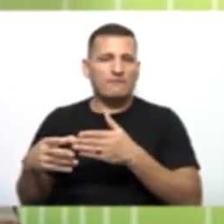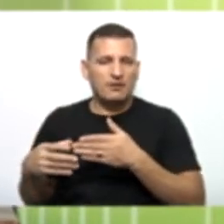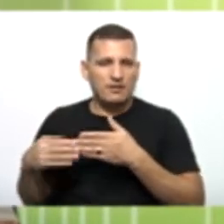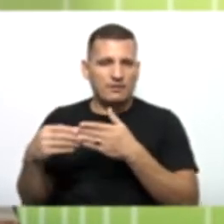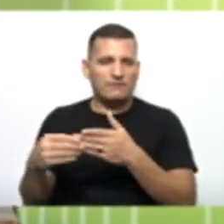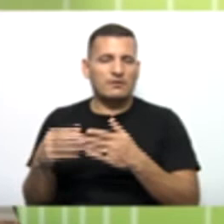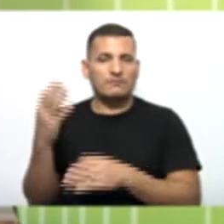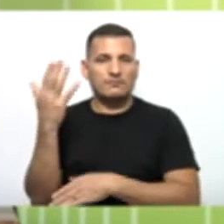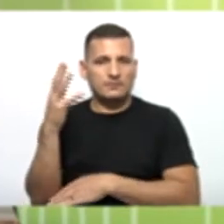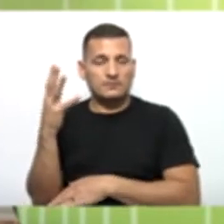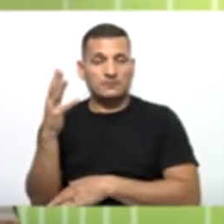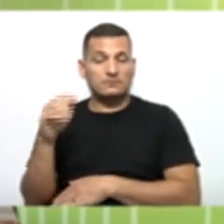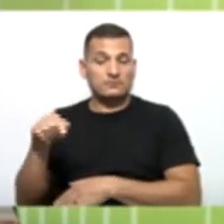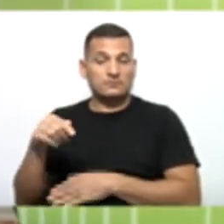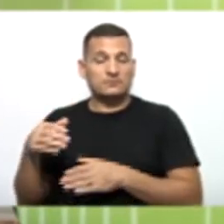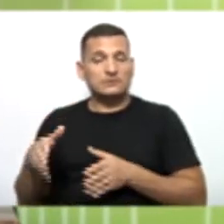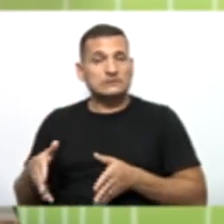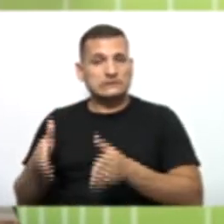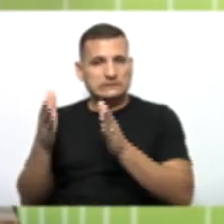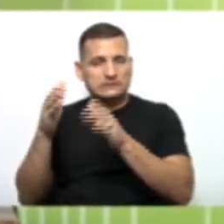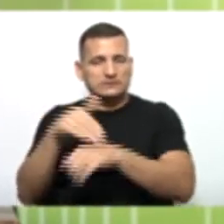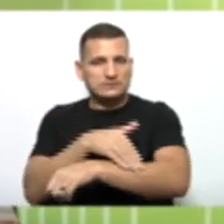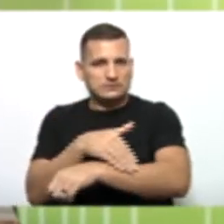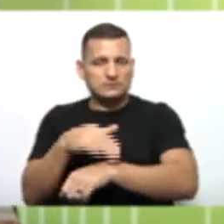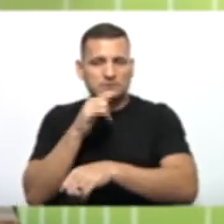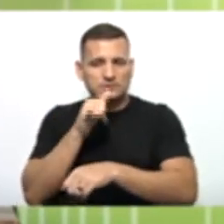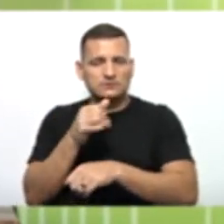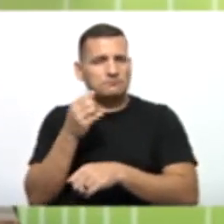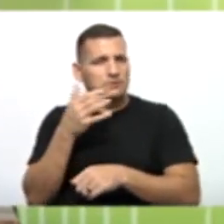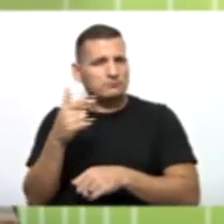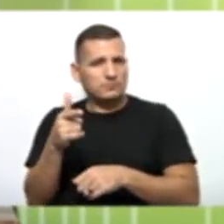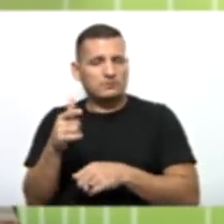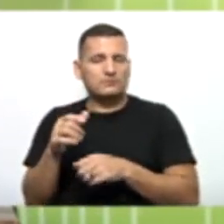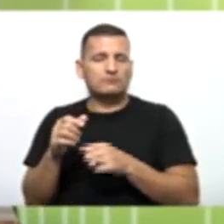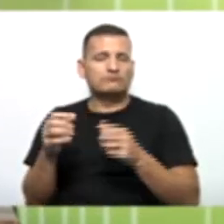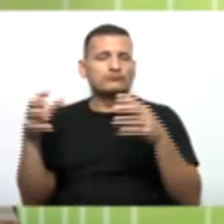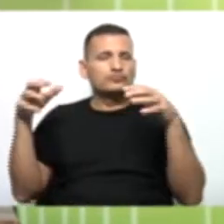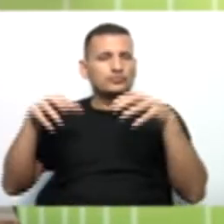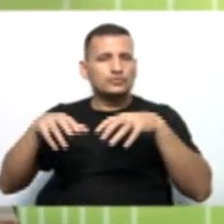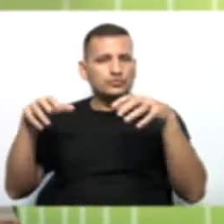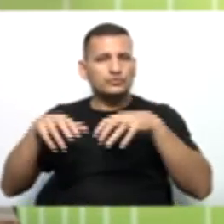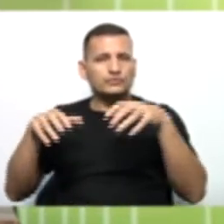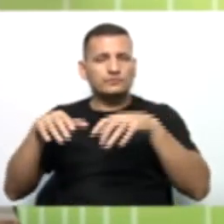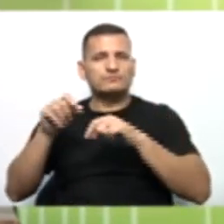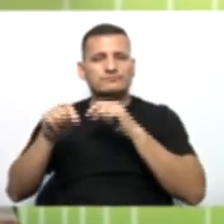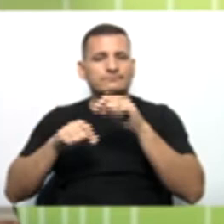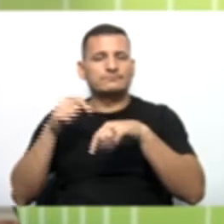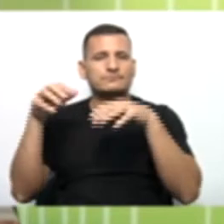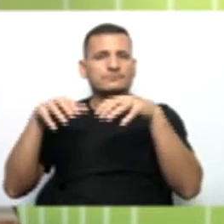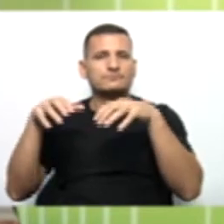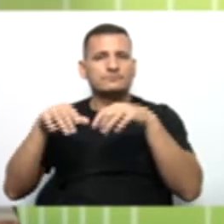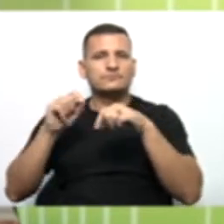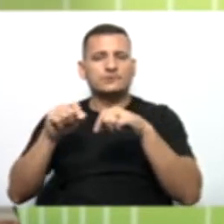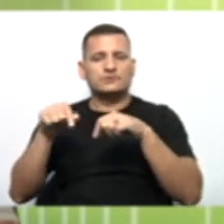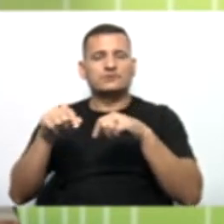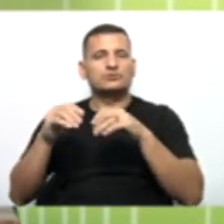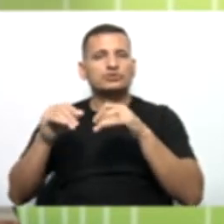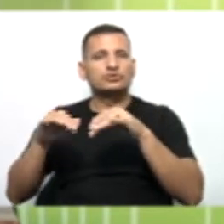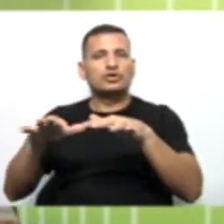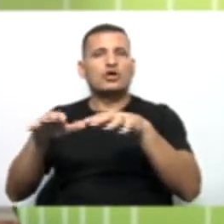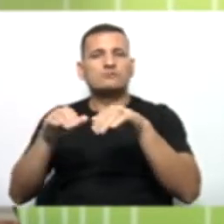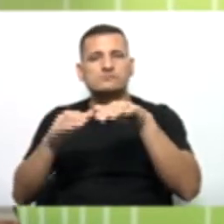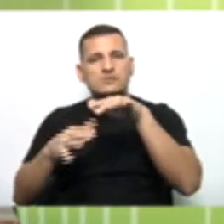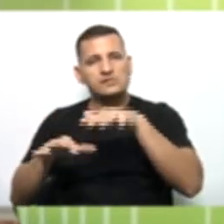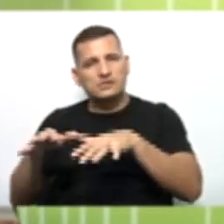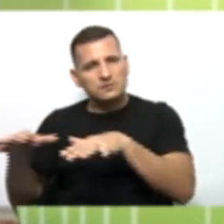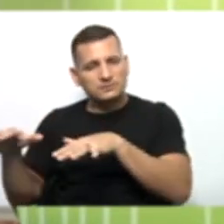naquelas estradas, se não for bem executado, as chuvas podem levar a cobertura de solo daquele local, ocasionando